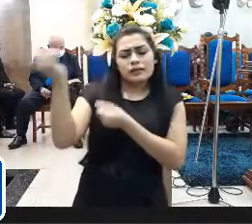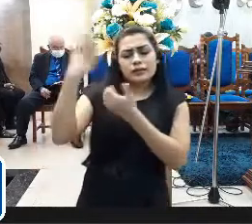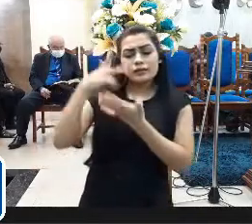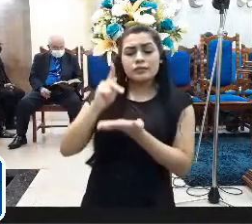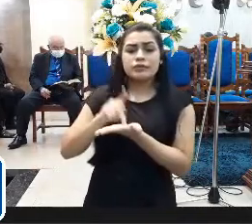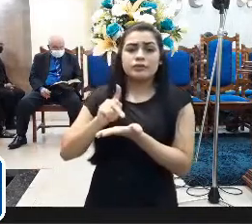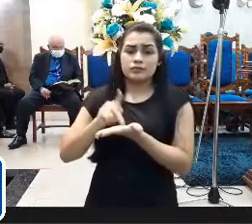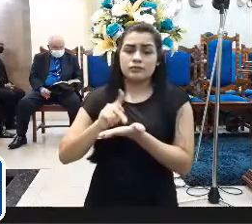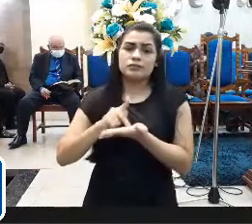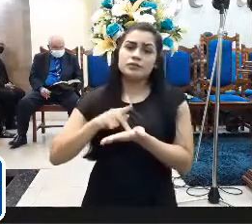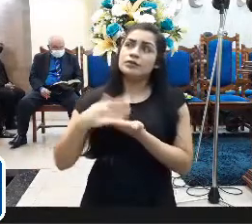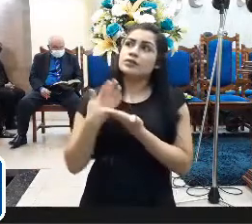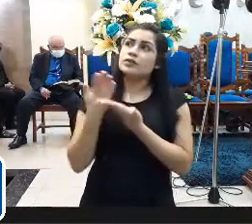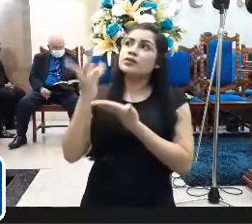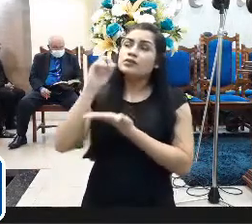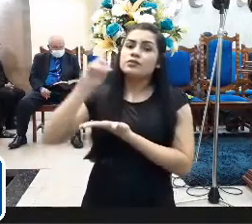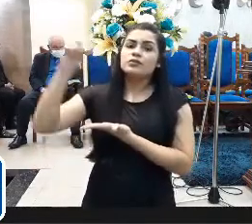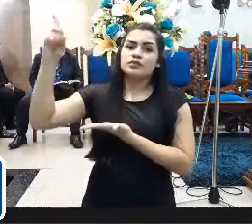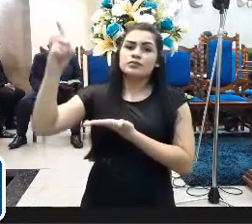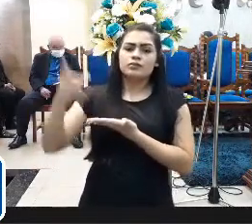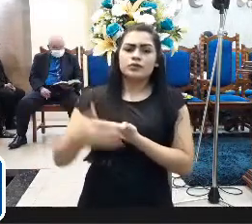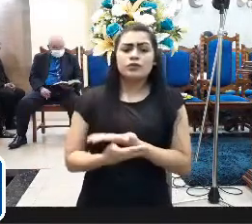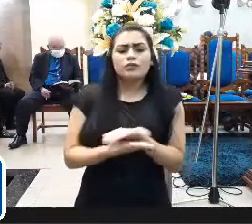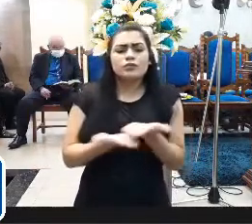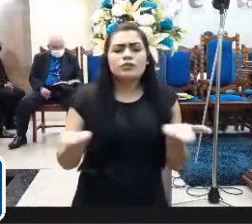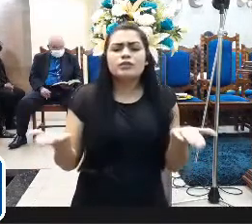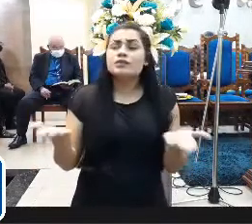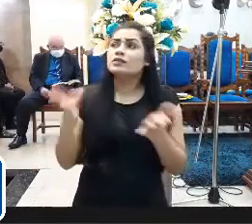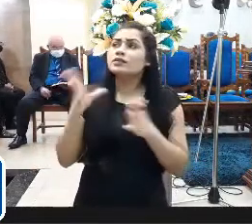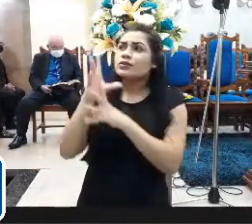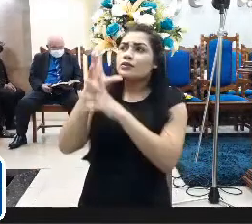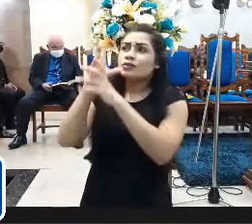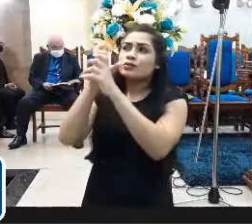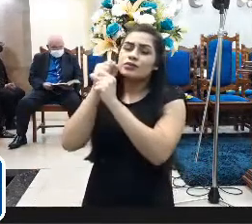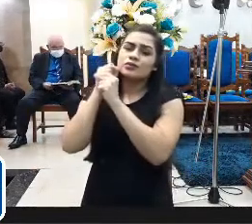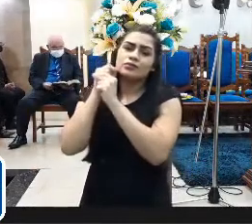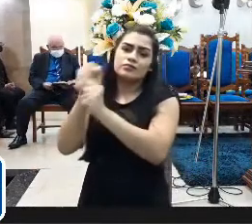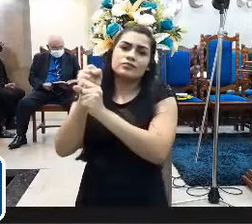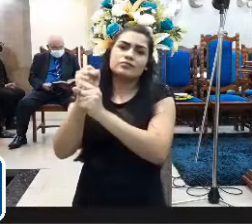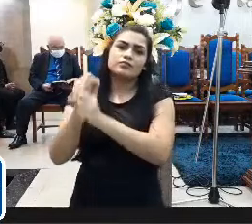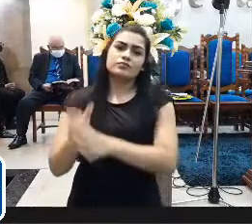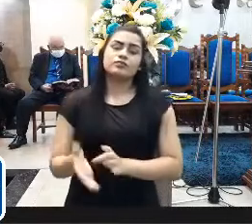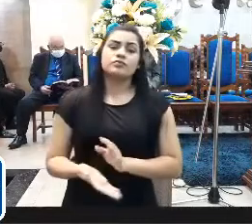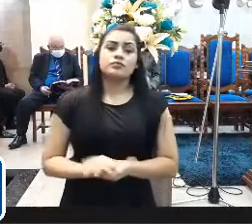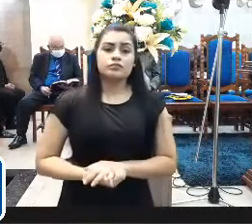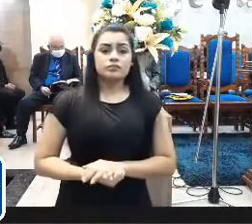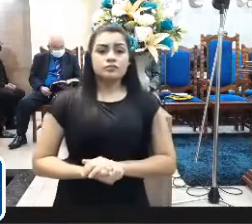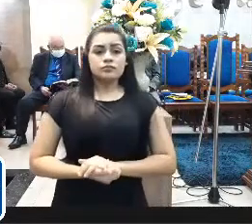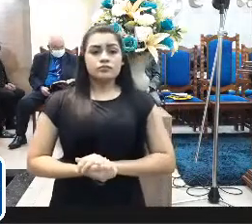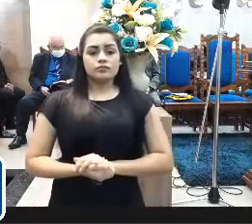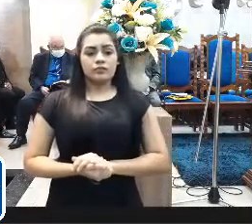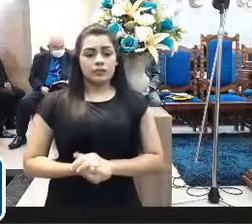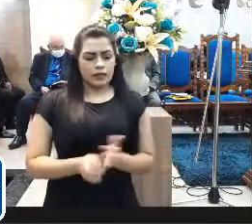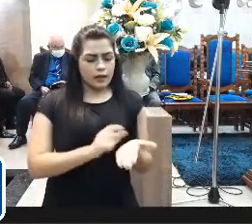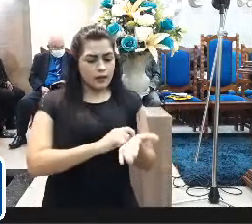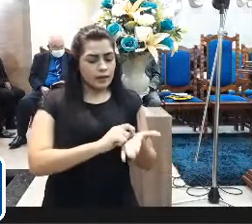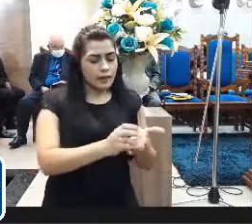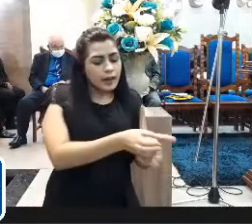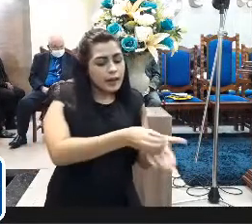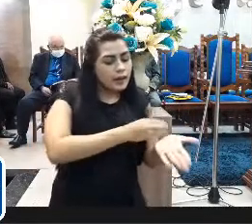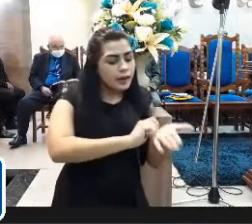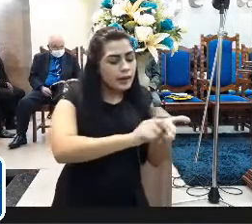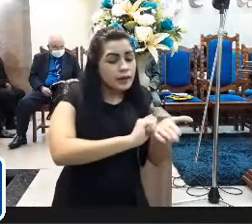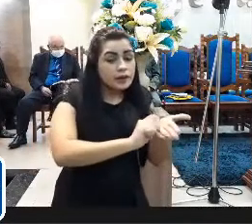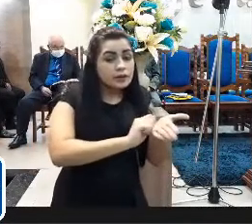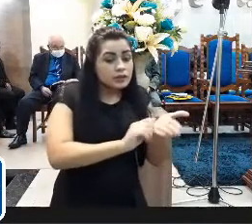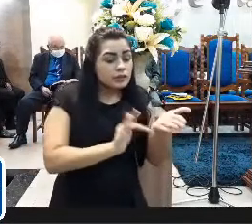Deus, na qual vocês estão firmes. Pedro já está terminando a carta, mas está dizendo: olha, eu